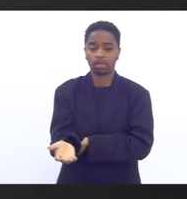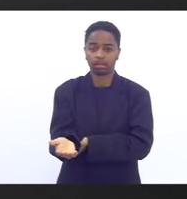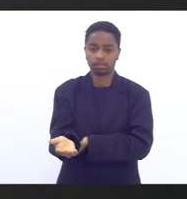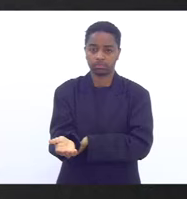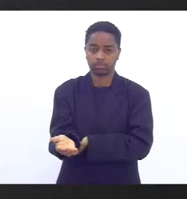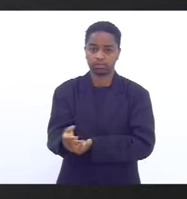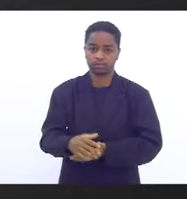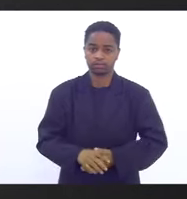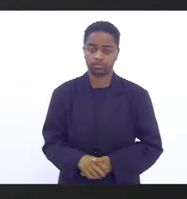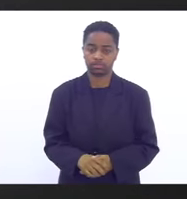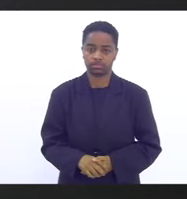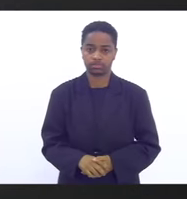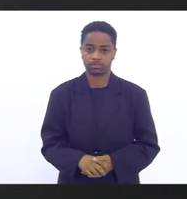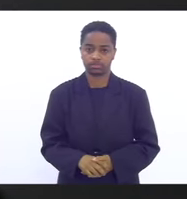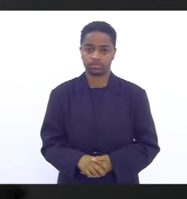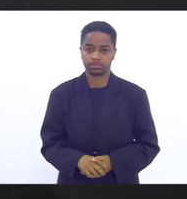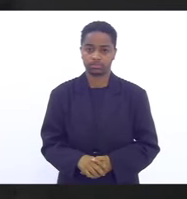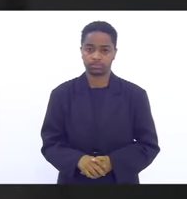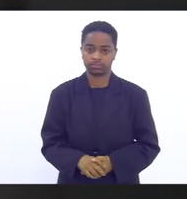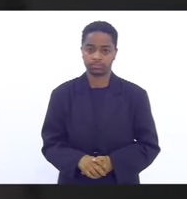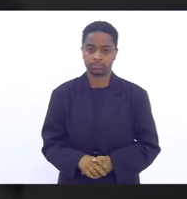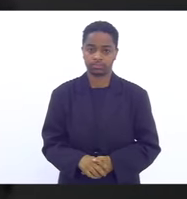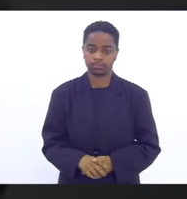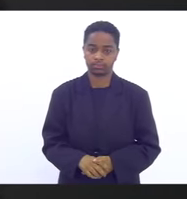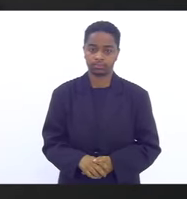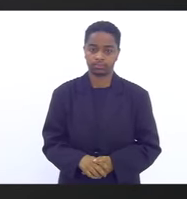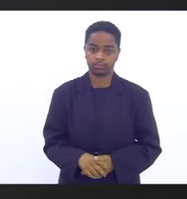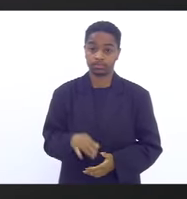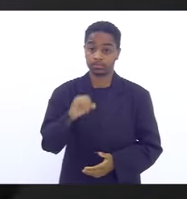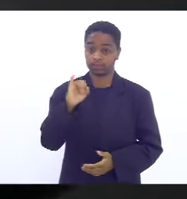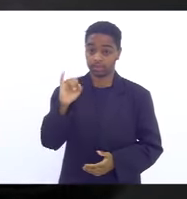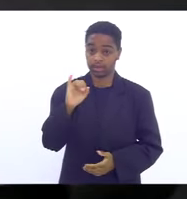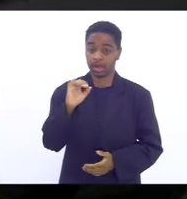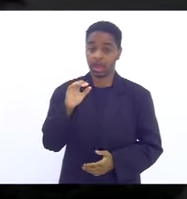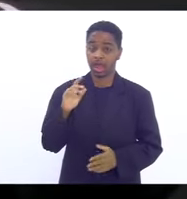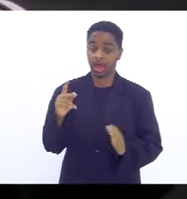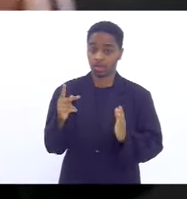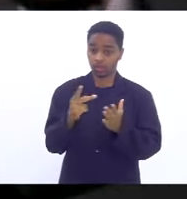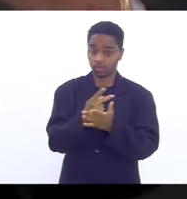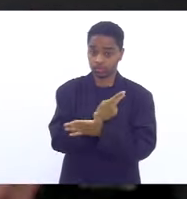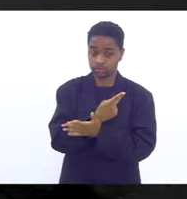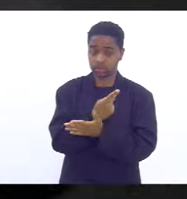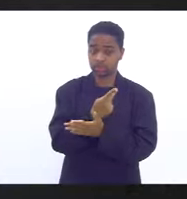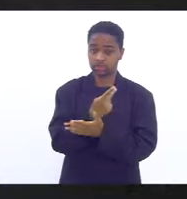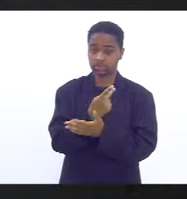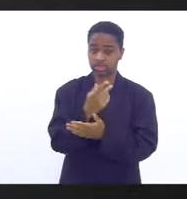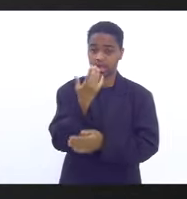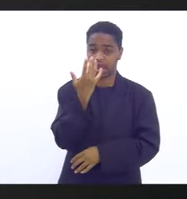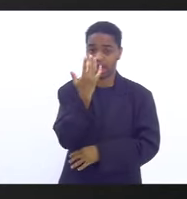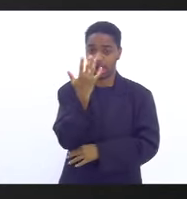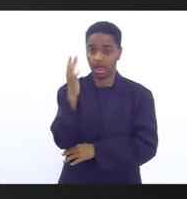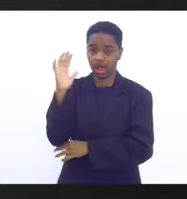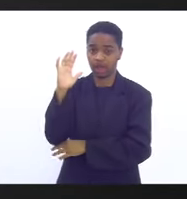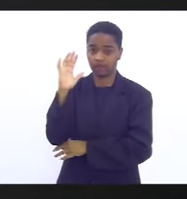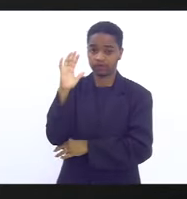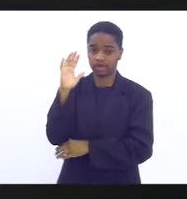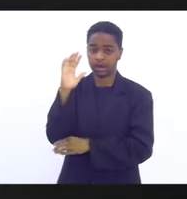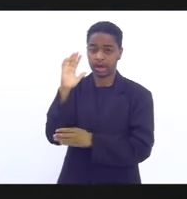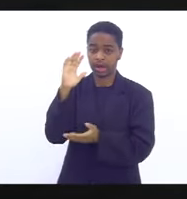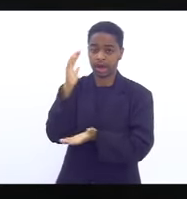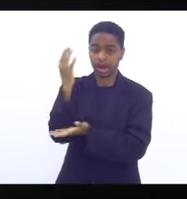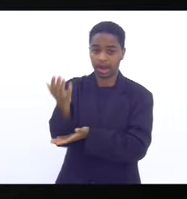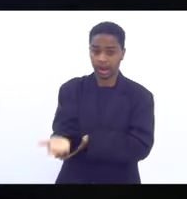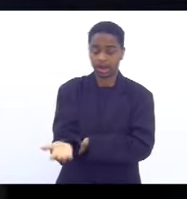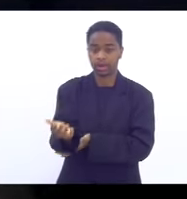árvores. Quando a árvore cai por conta de tirar o